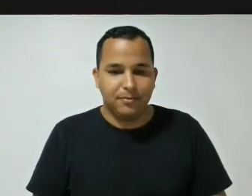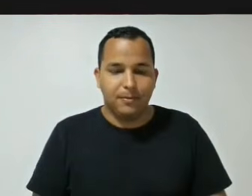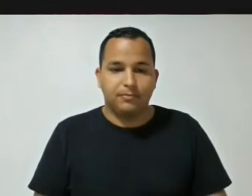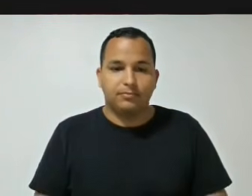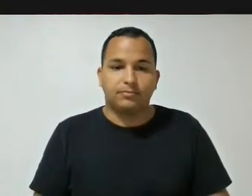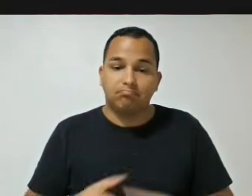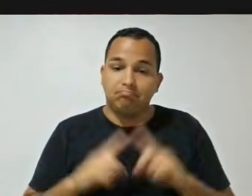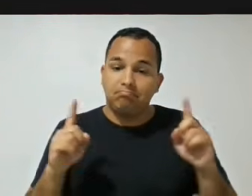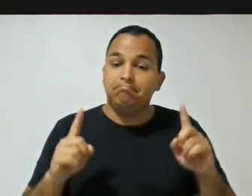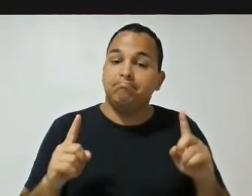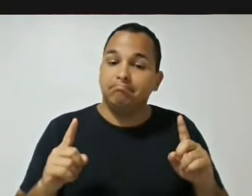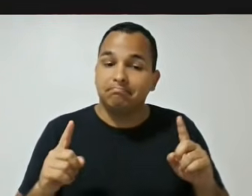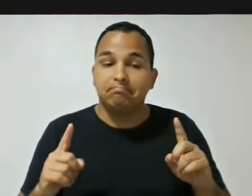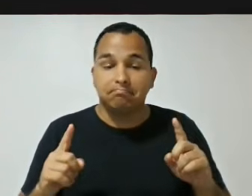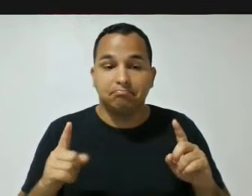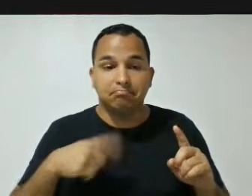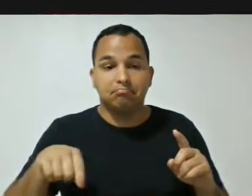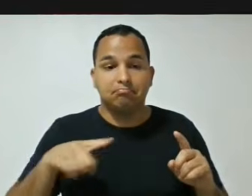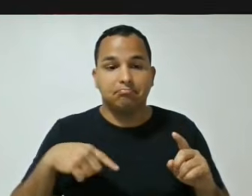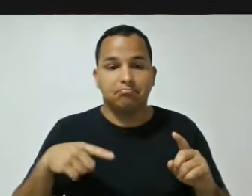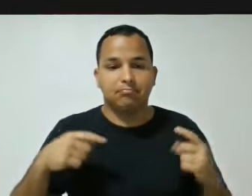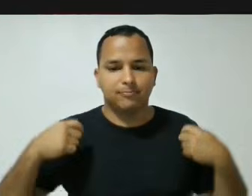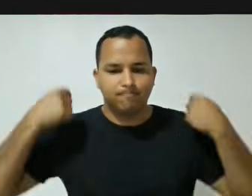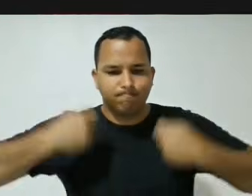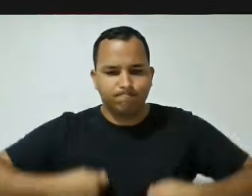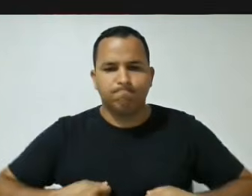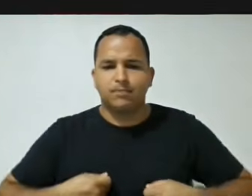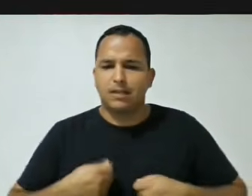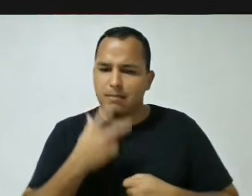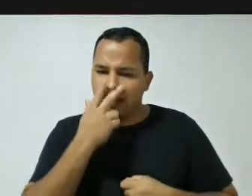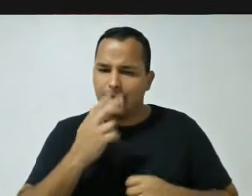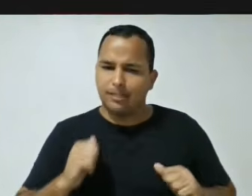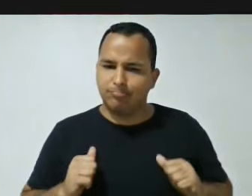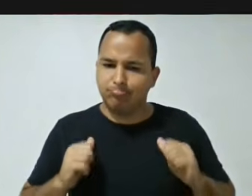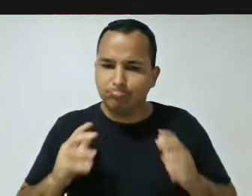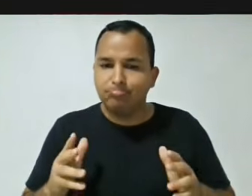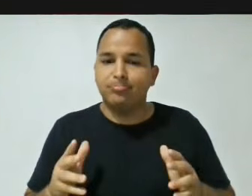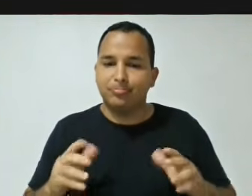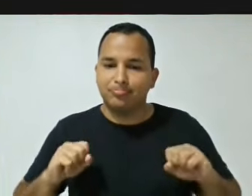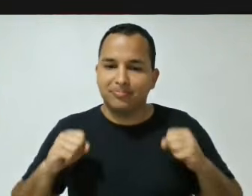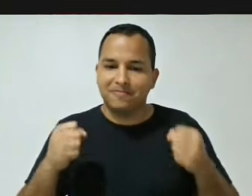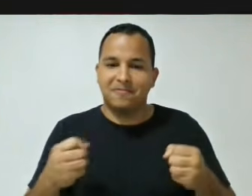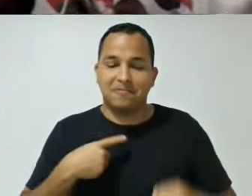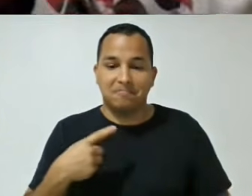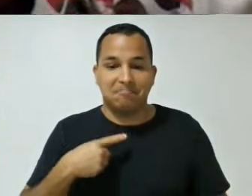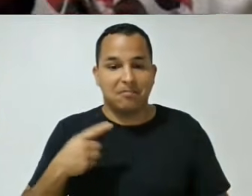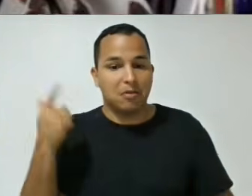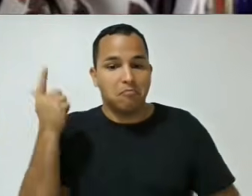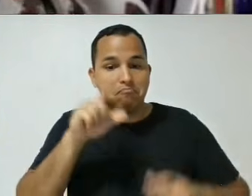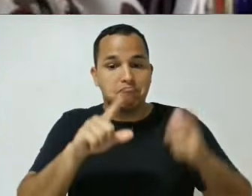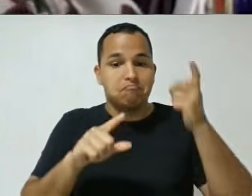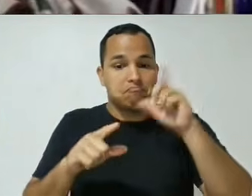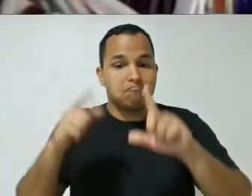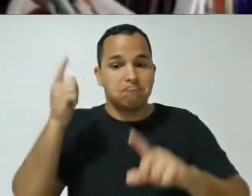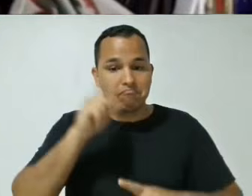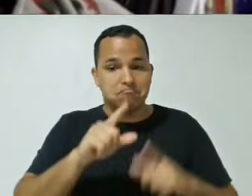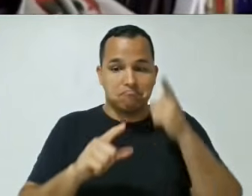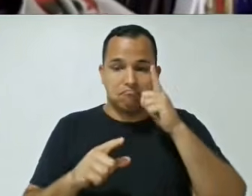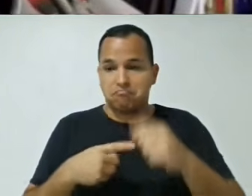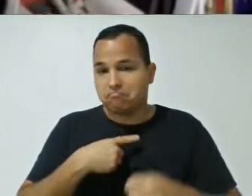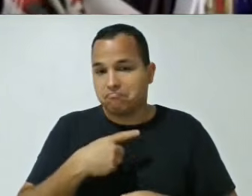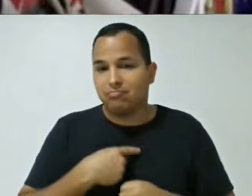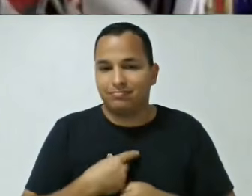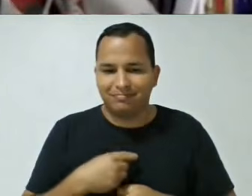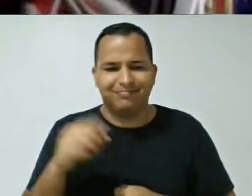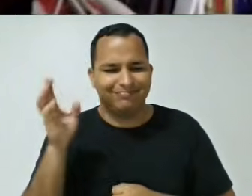muito. vestia a camisa, como diz assim, né? E conseguimos levar esse pessoal lá. Que